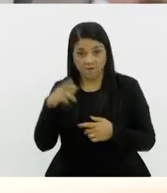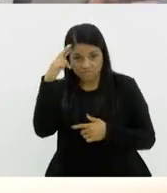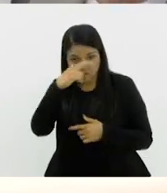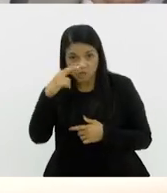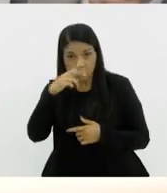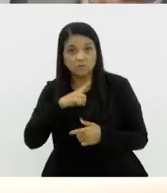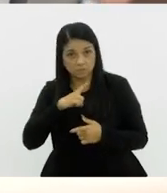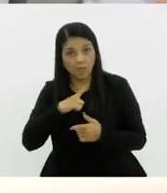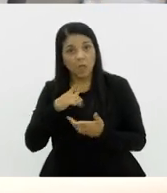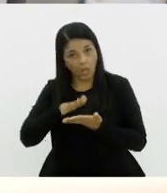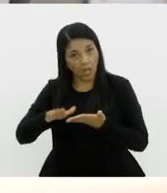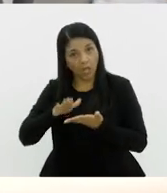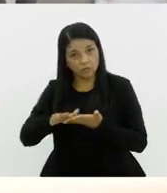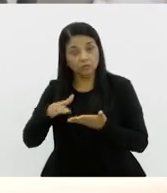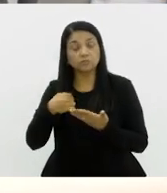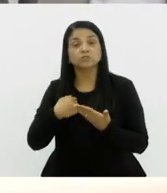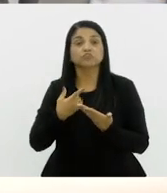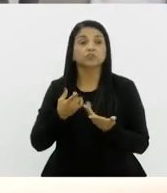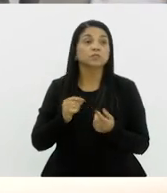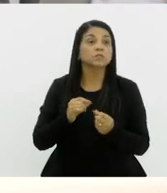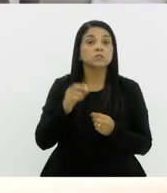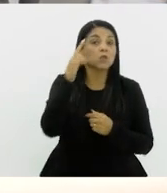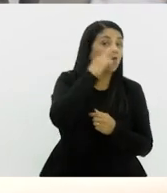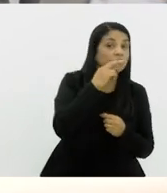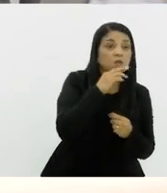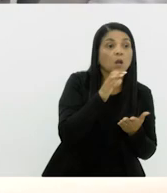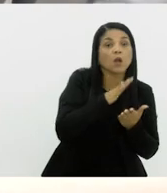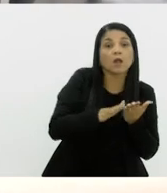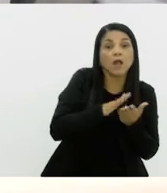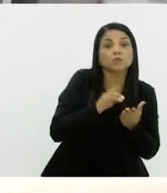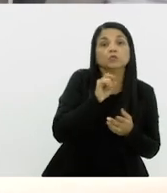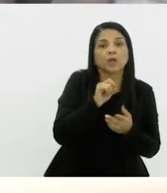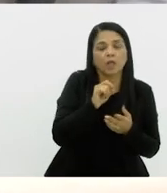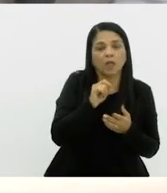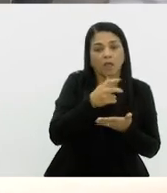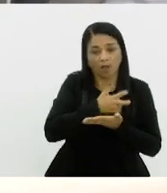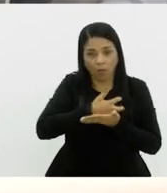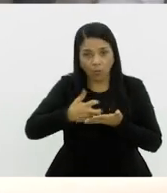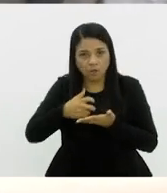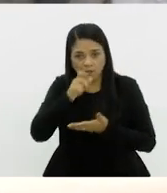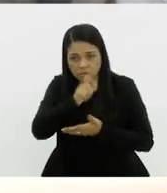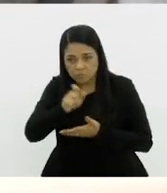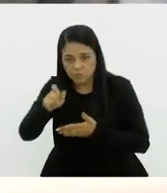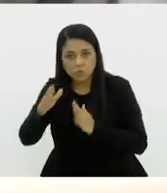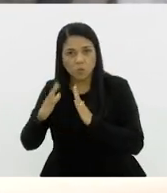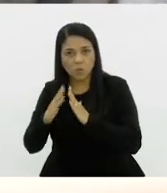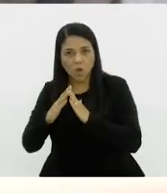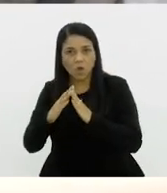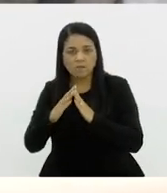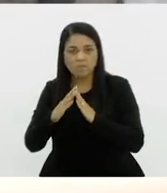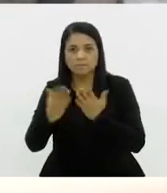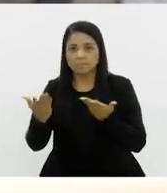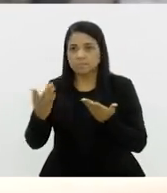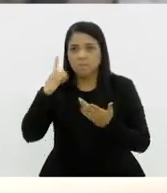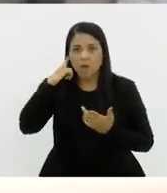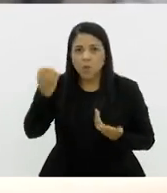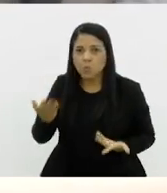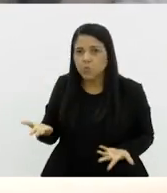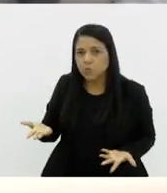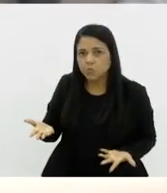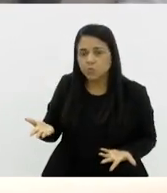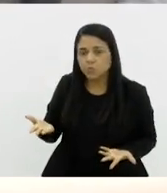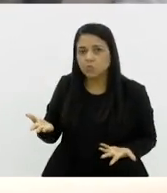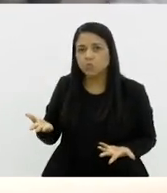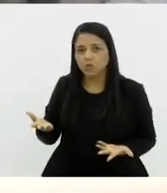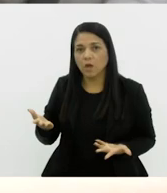é verdade. E qual é o custo de não fiscalizar? É condenar as pessoas ao inferno de Dante, só isso. Então, às vezes, o